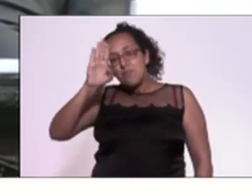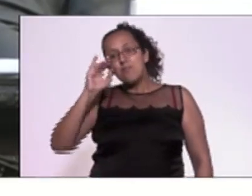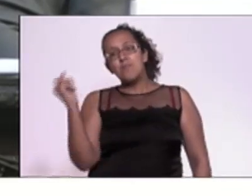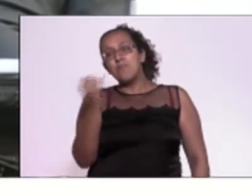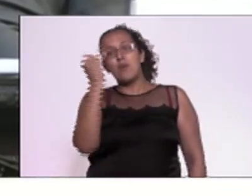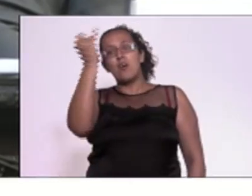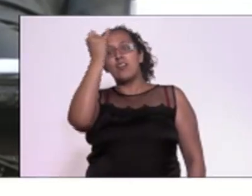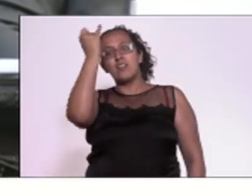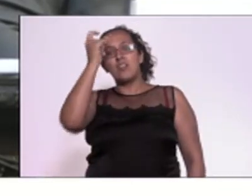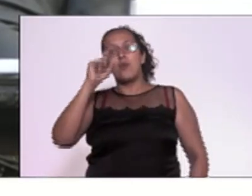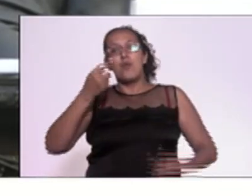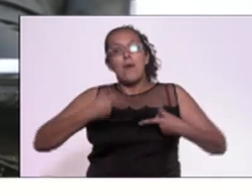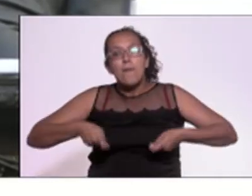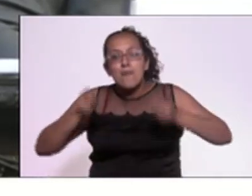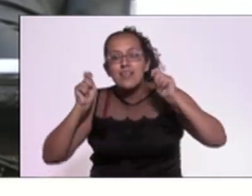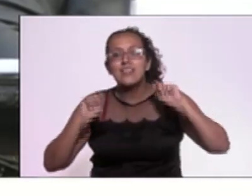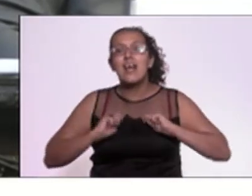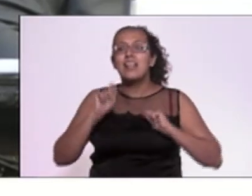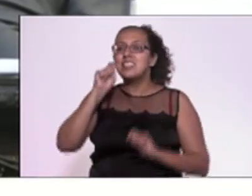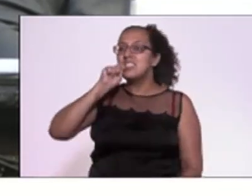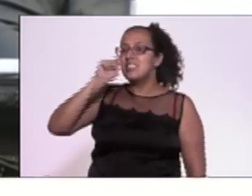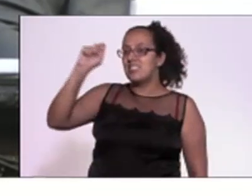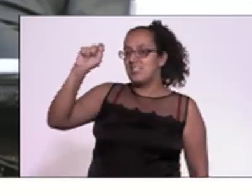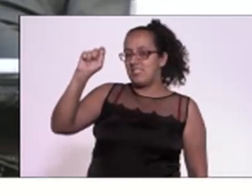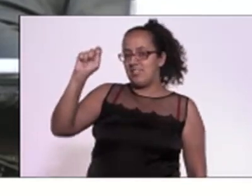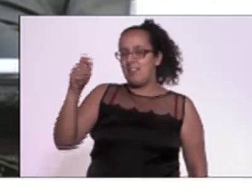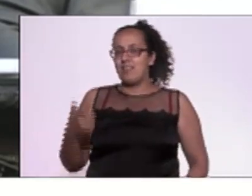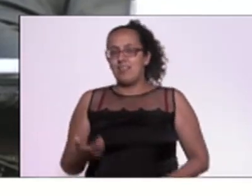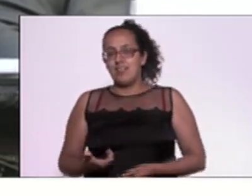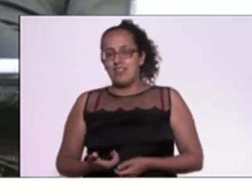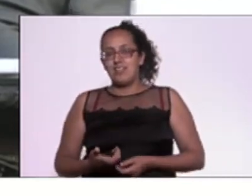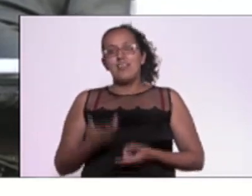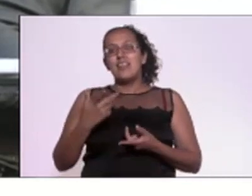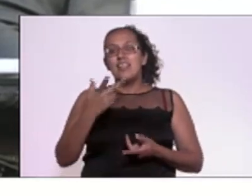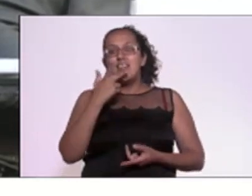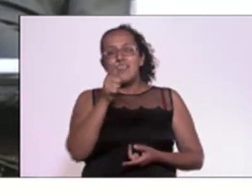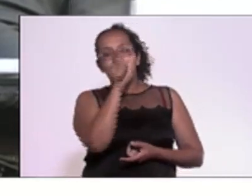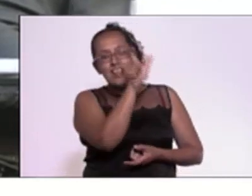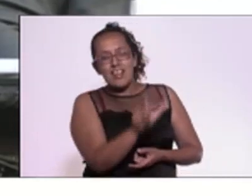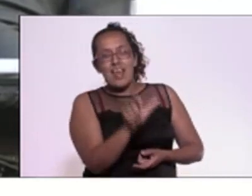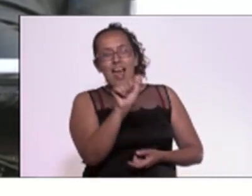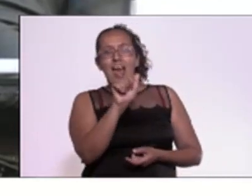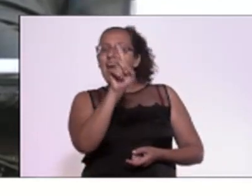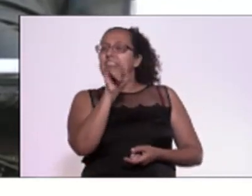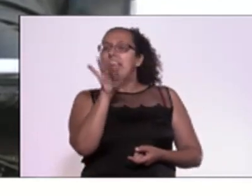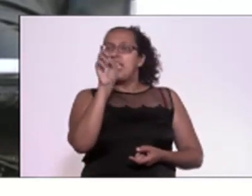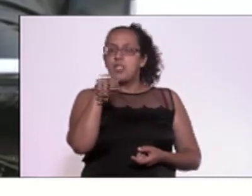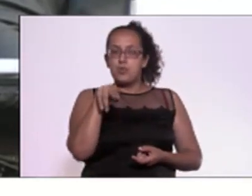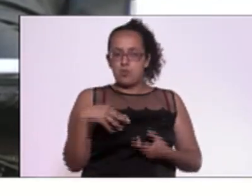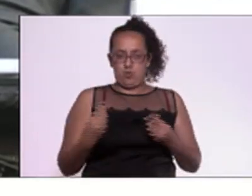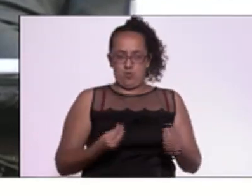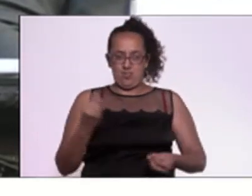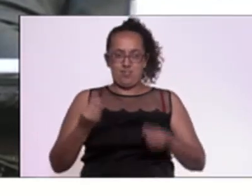que conhece bem o trabalho do Adailton, conhece a vida dele, conhece pessoalmente. Tem gente que conhece o Adailton há 30 anos.